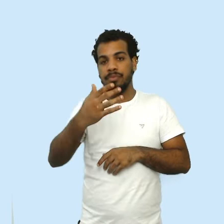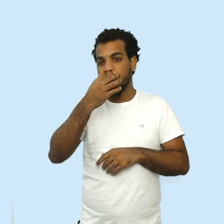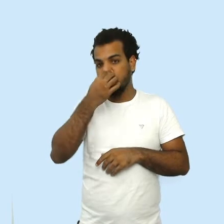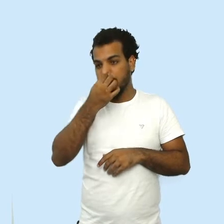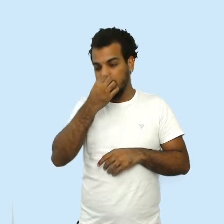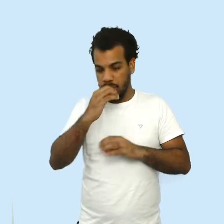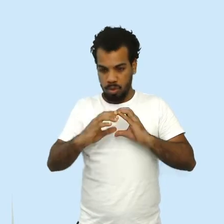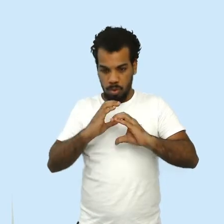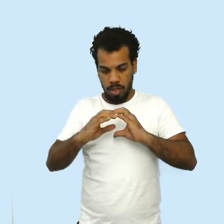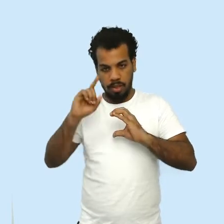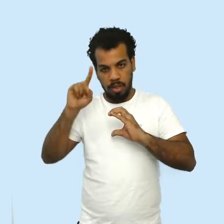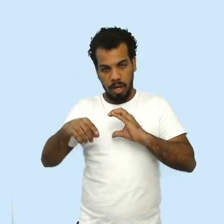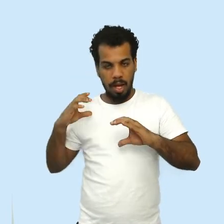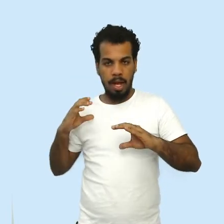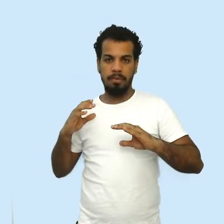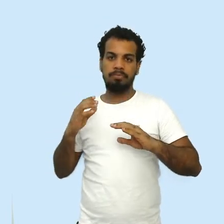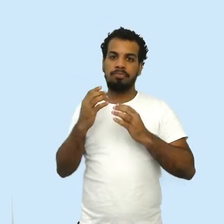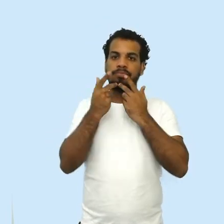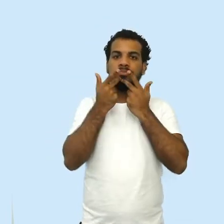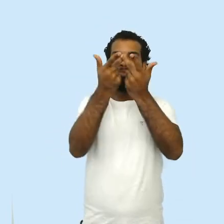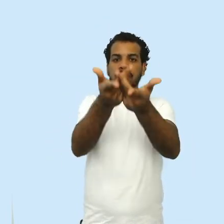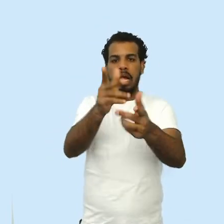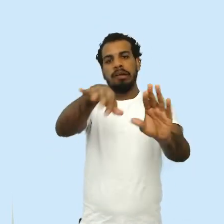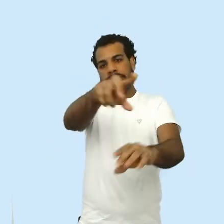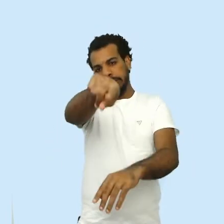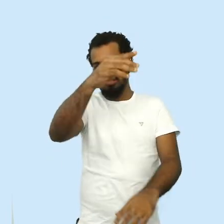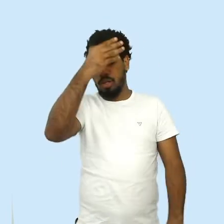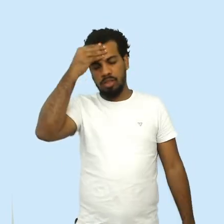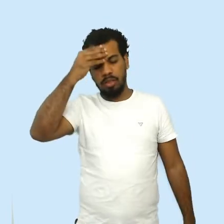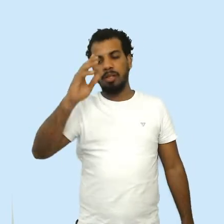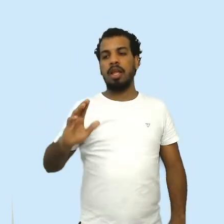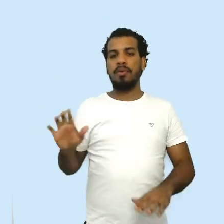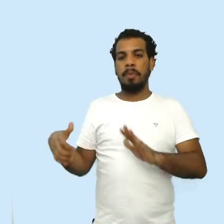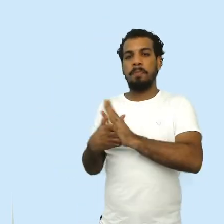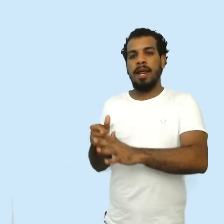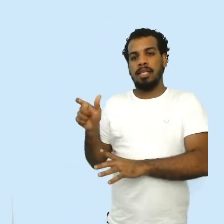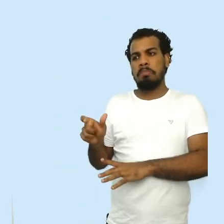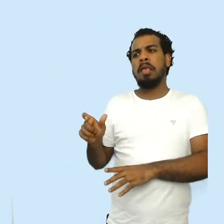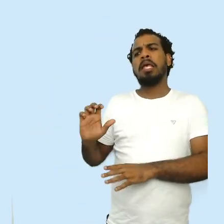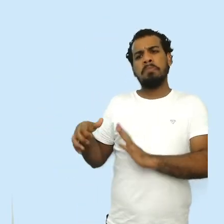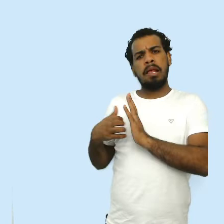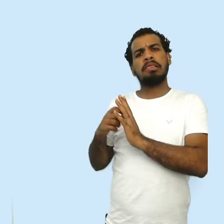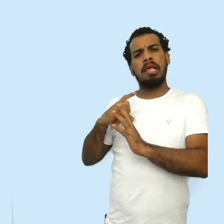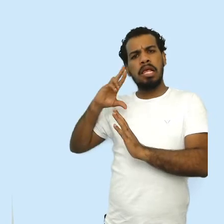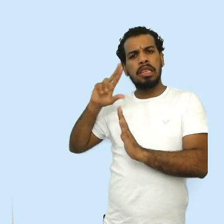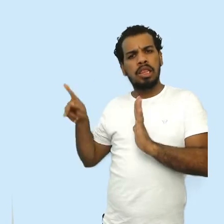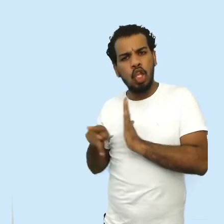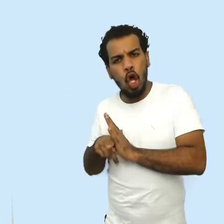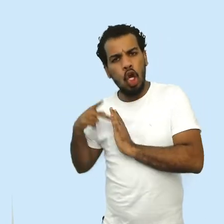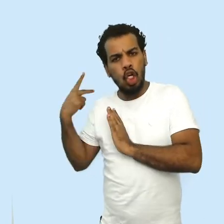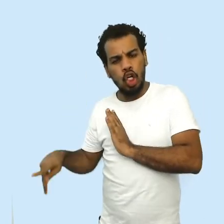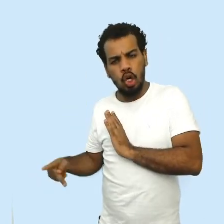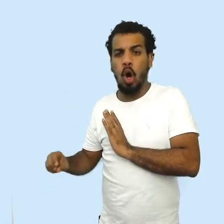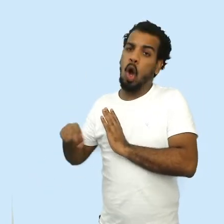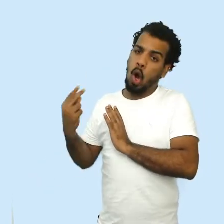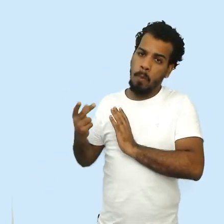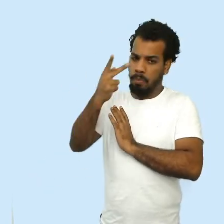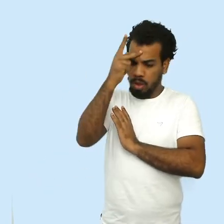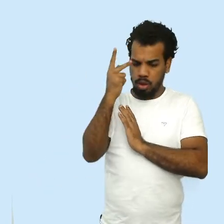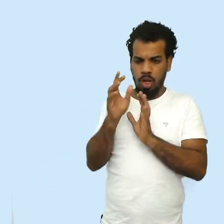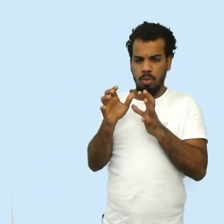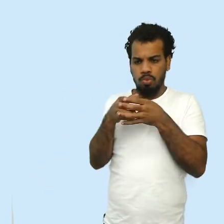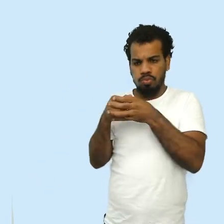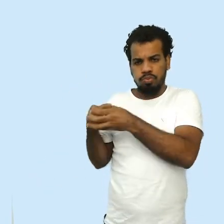são empresas e toda empresa tem um dono, um indivíduo ou um grupo econômico que representa determinada